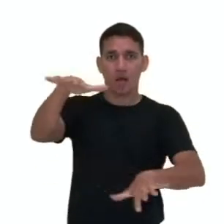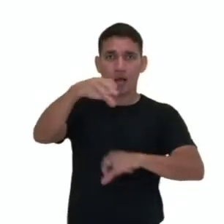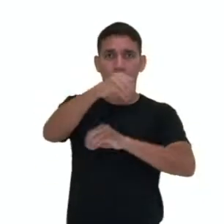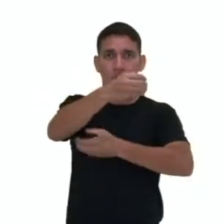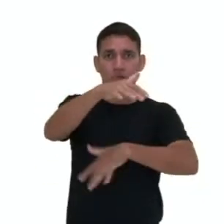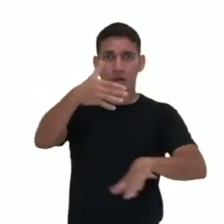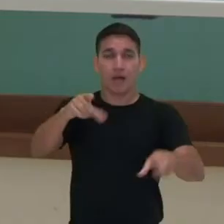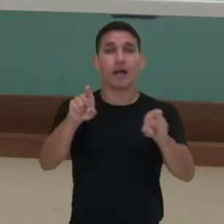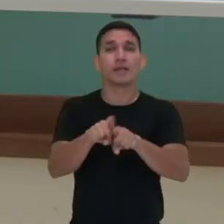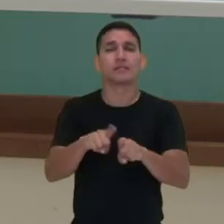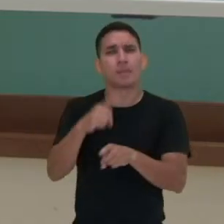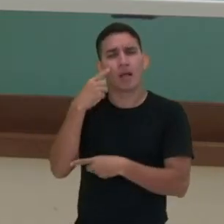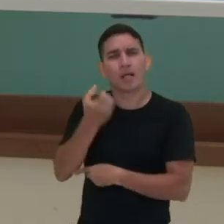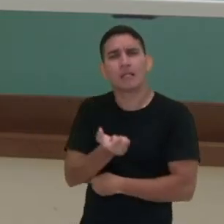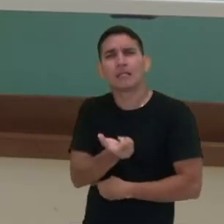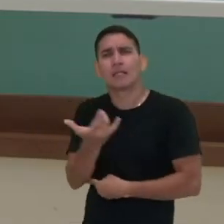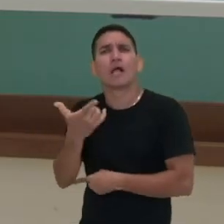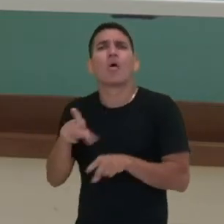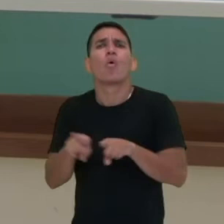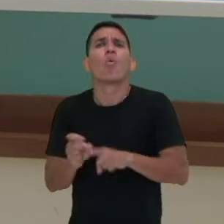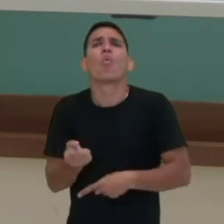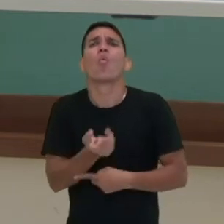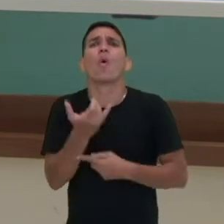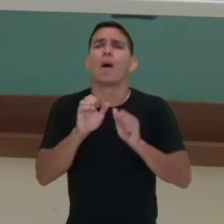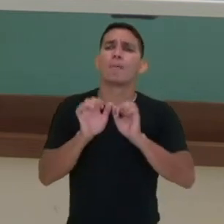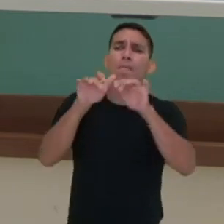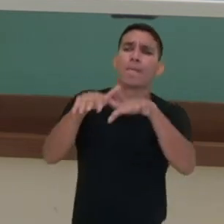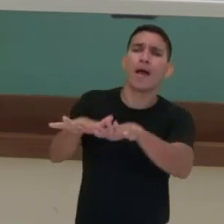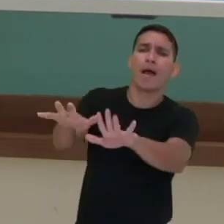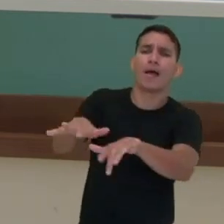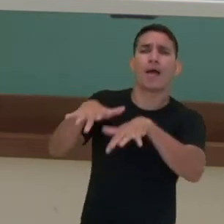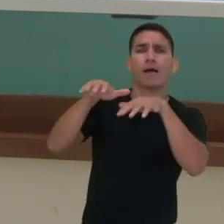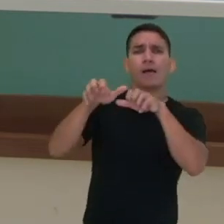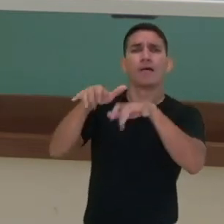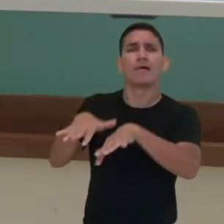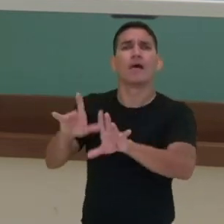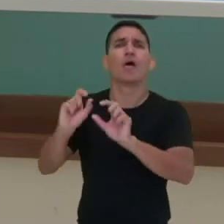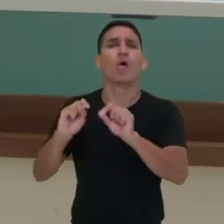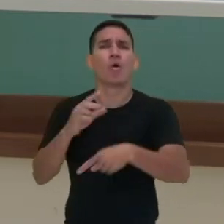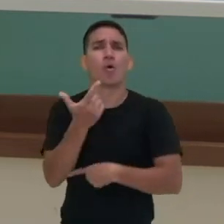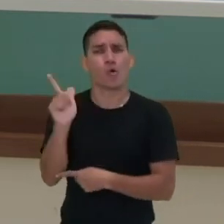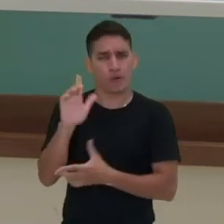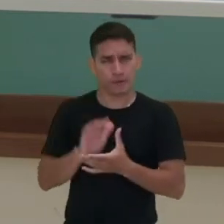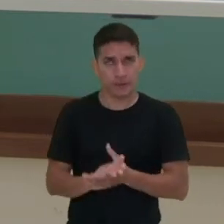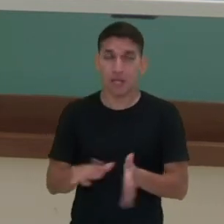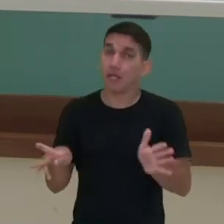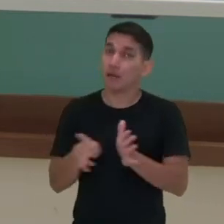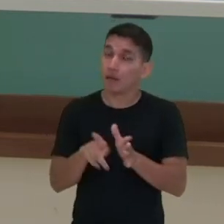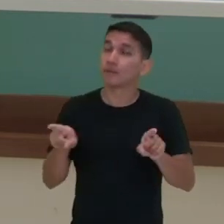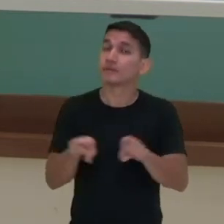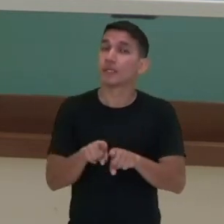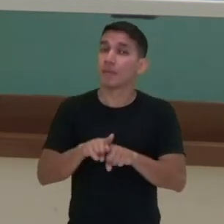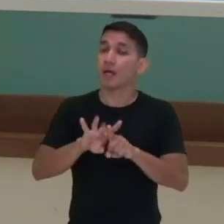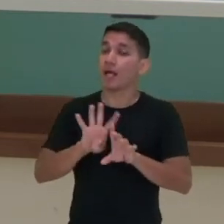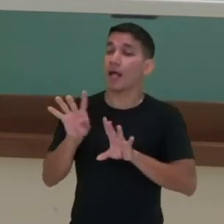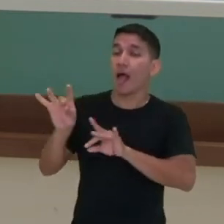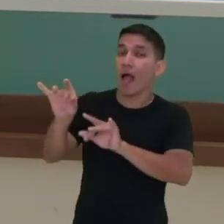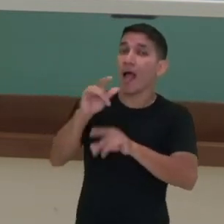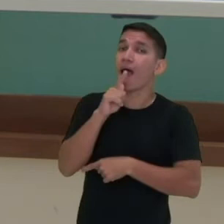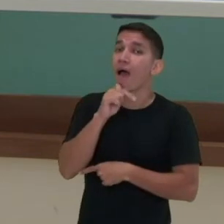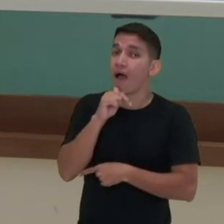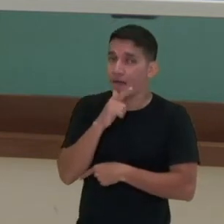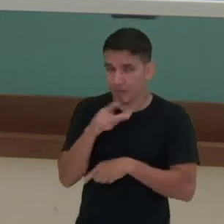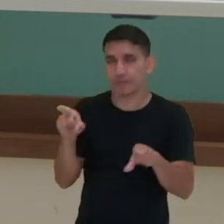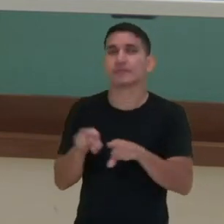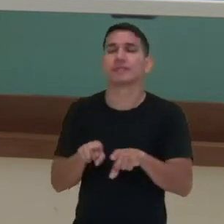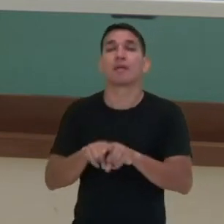falo em mares, que características nós vamos ter ali? Eles são compostos também por água salgada, mas